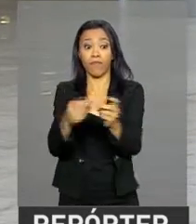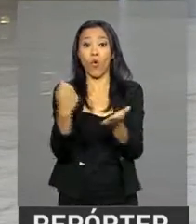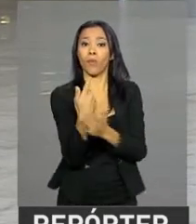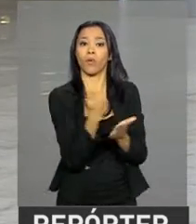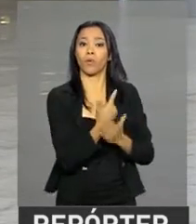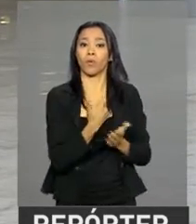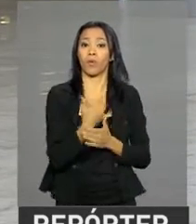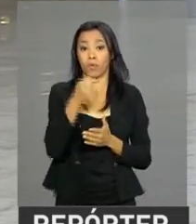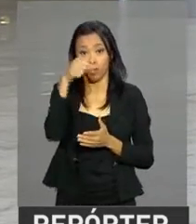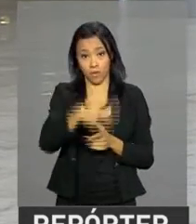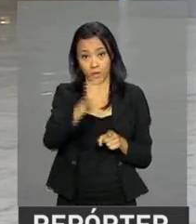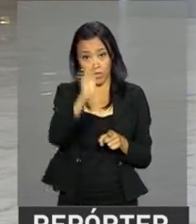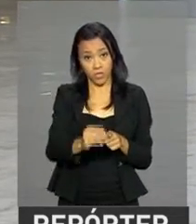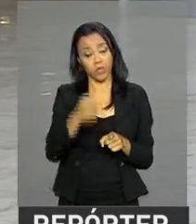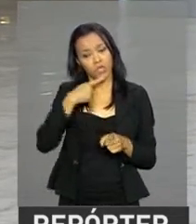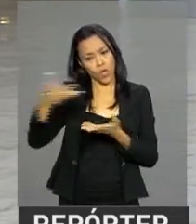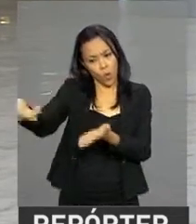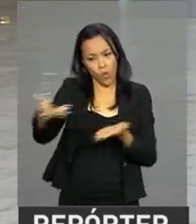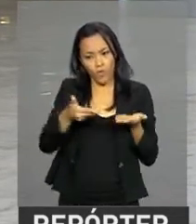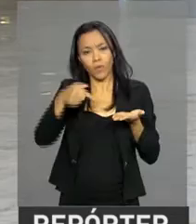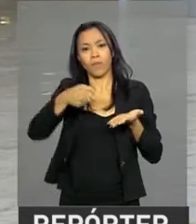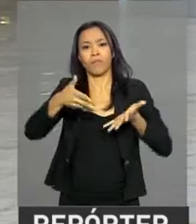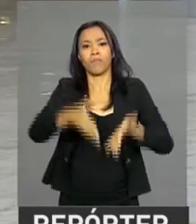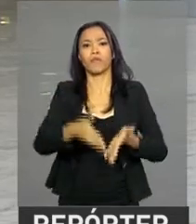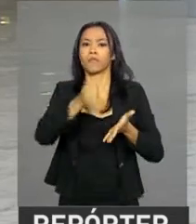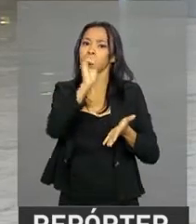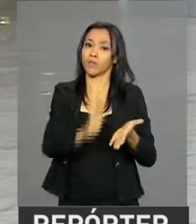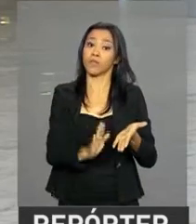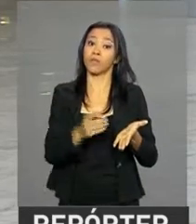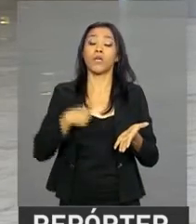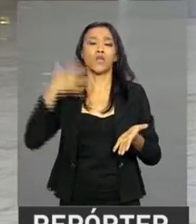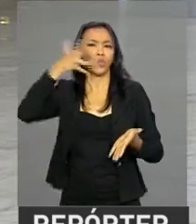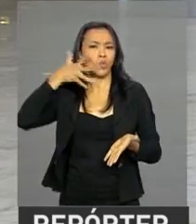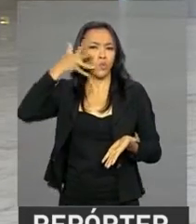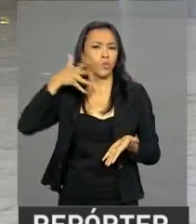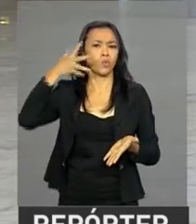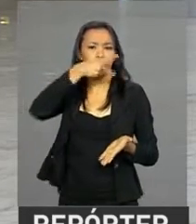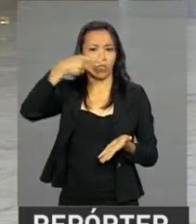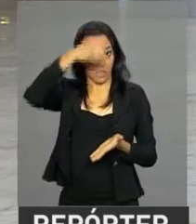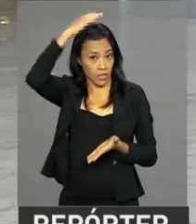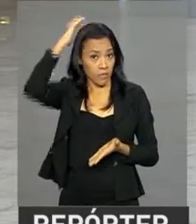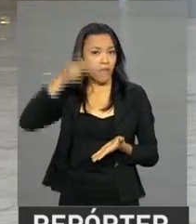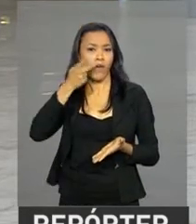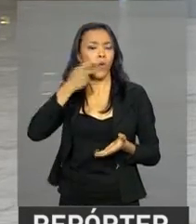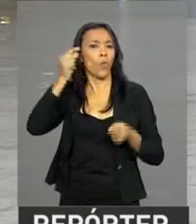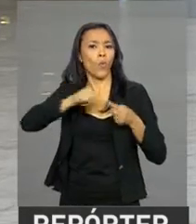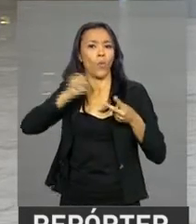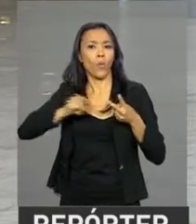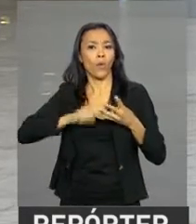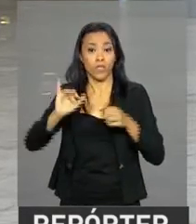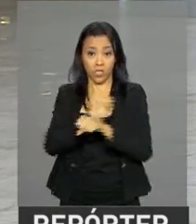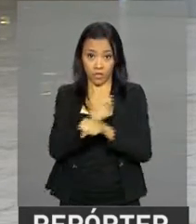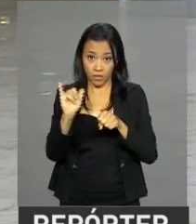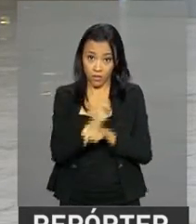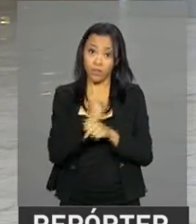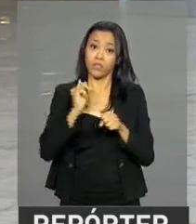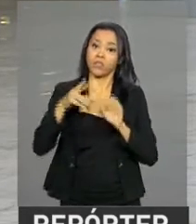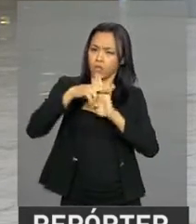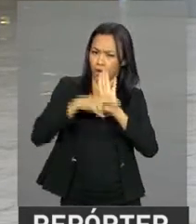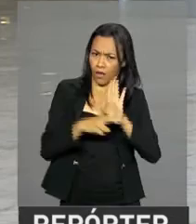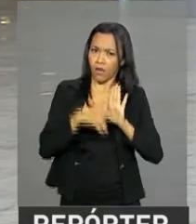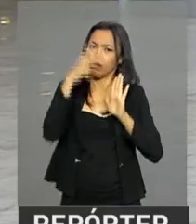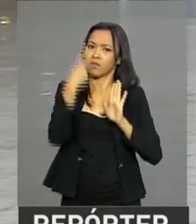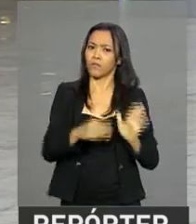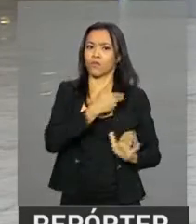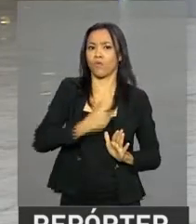os convidou a participarem desse novo momento do país. Em seu discurso, Temer citou as medidas que estão sendo tomadas pelo governo brasileiro